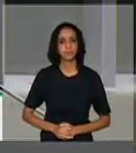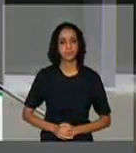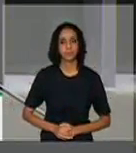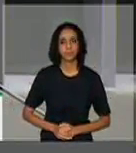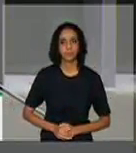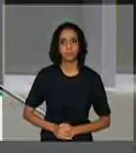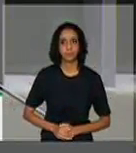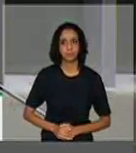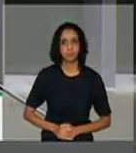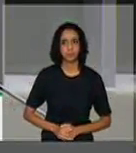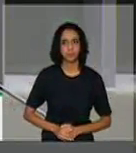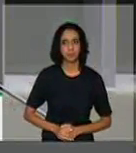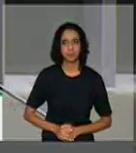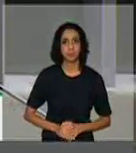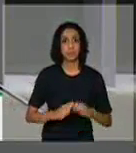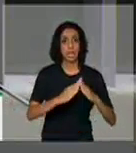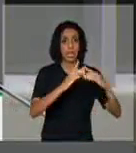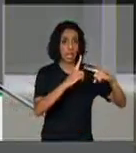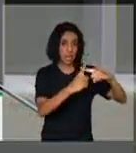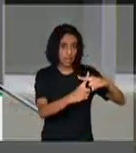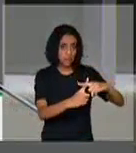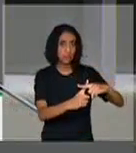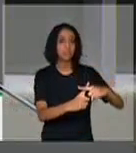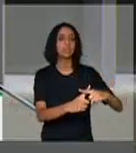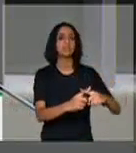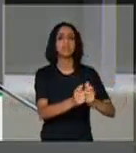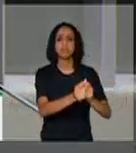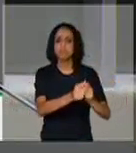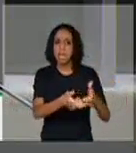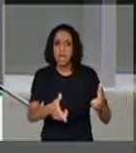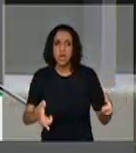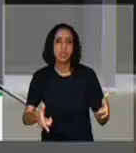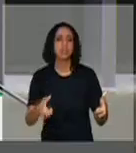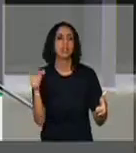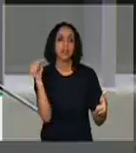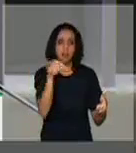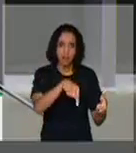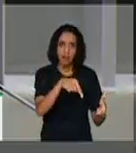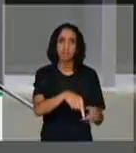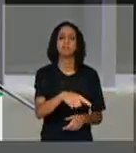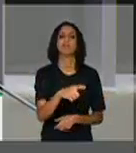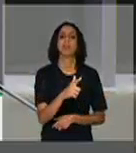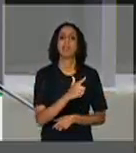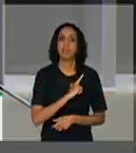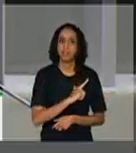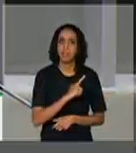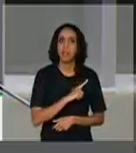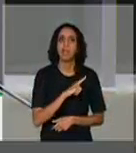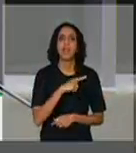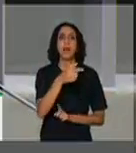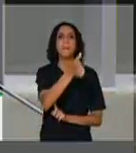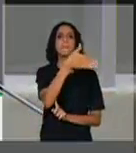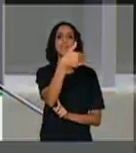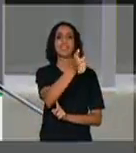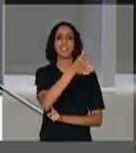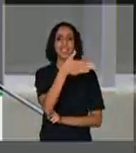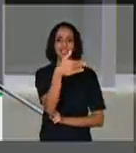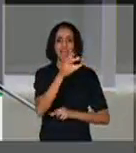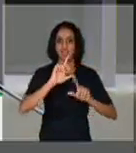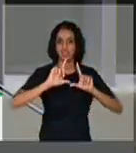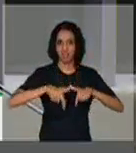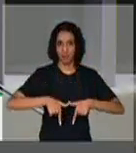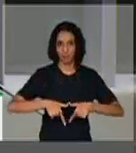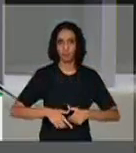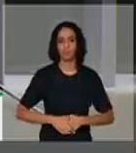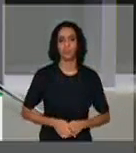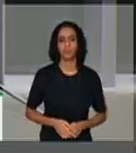Em nossos templos, em uma grande parte dos nossos templos, ali está posicionada a bandeira de Israel.